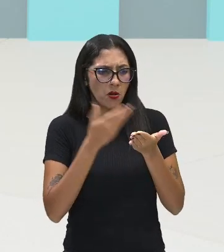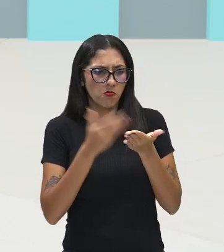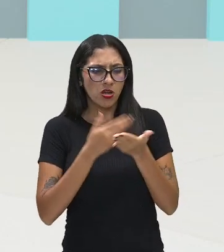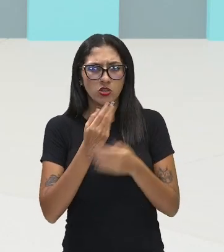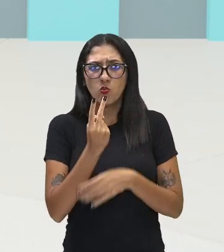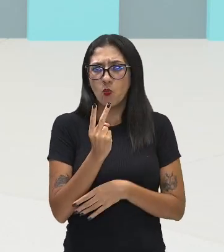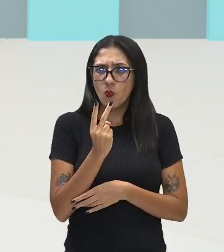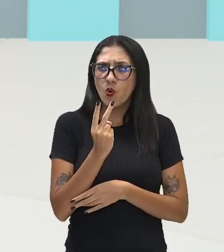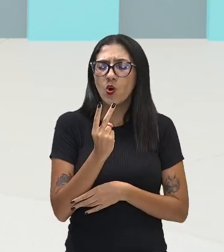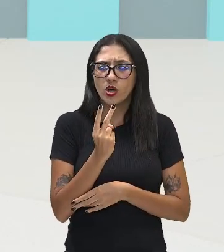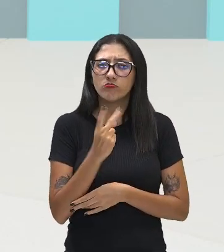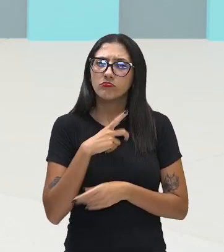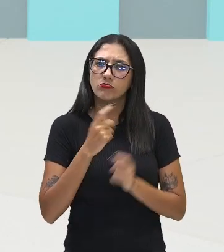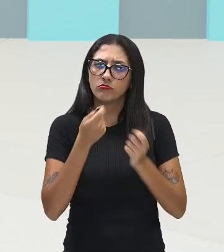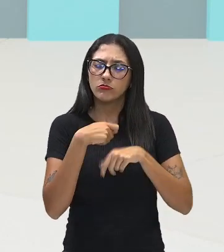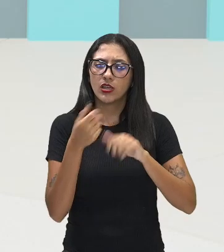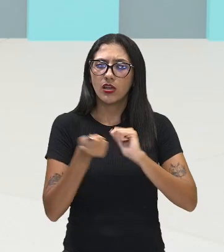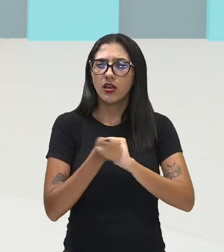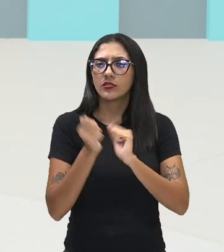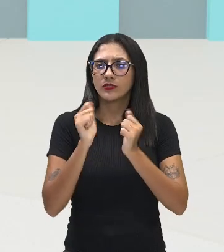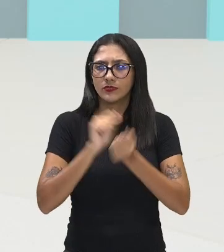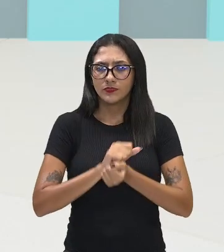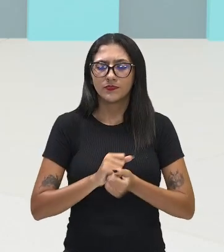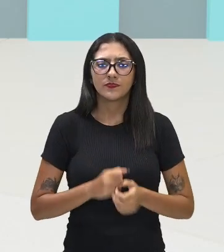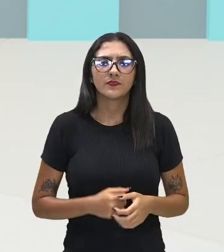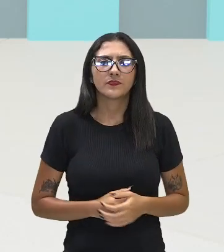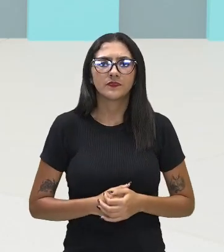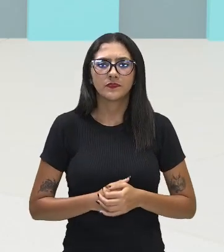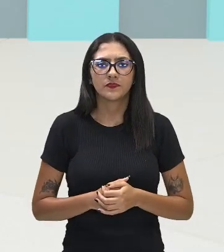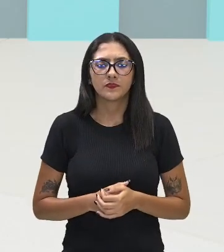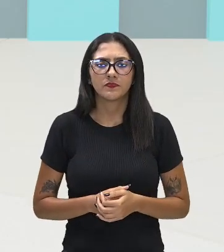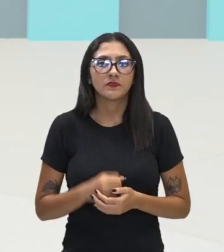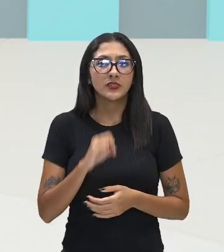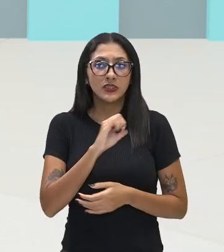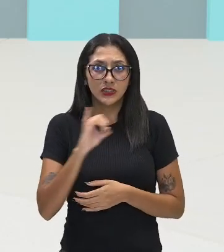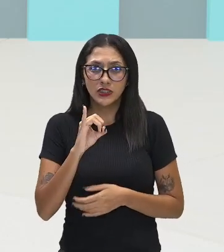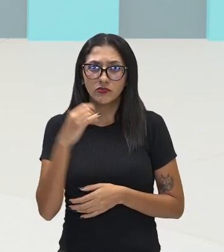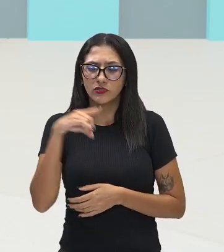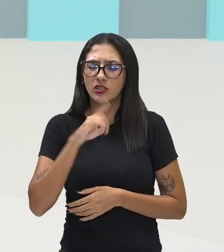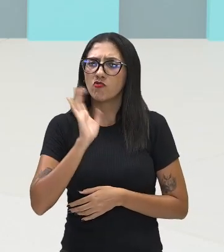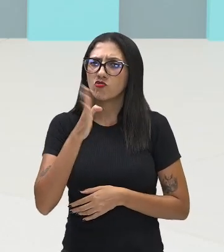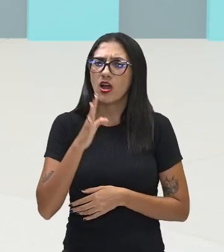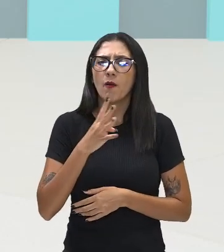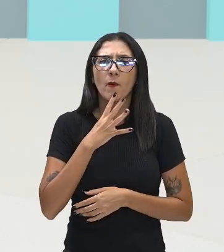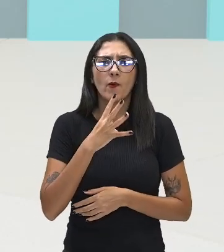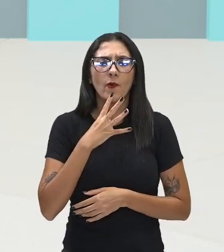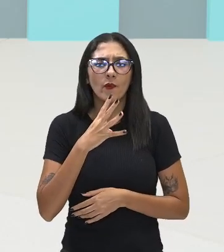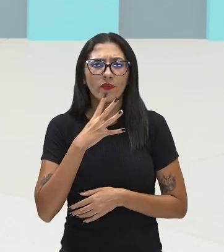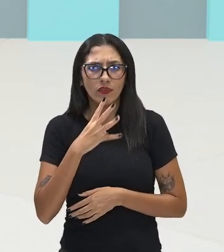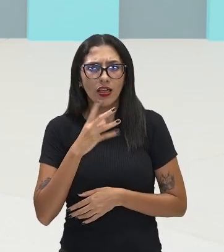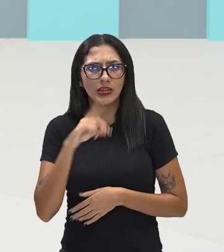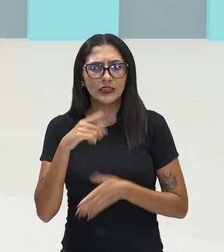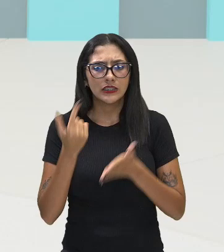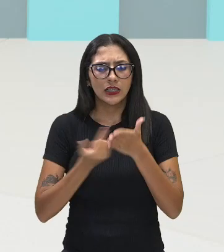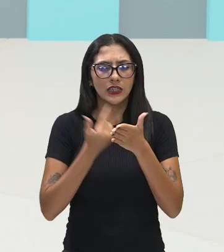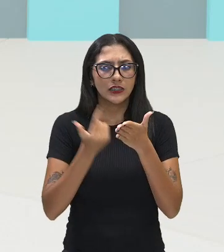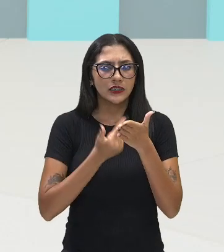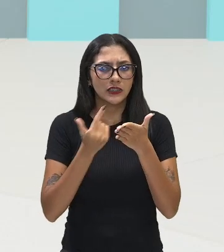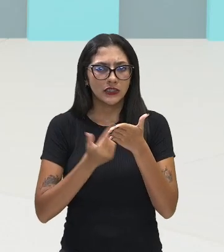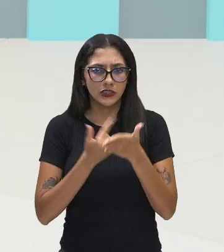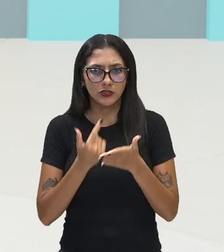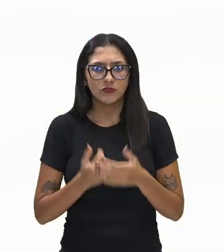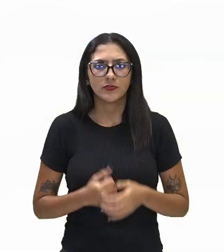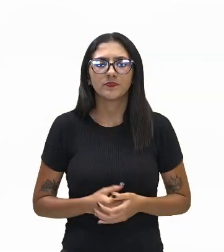gente vai, e peço também que vocês acompanhem. Quem já leu, né, já vai saber do que se trata, que é